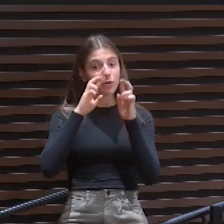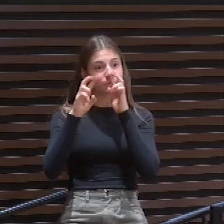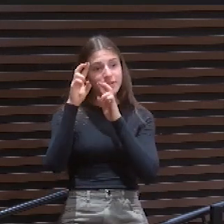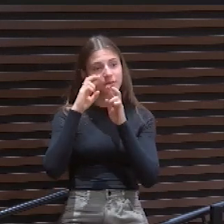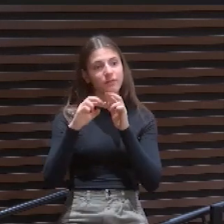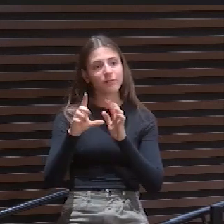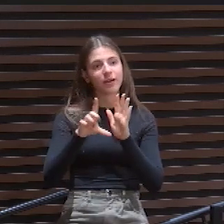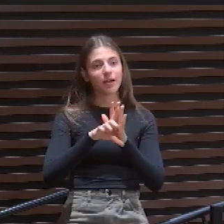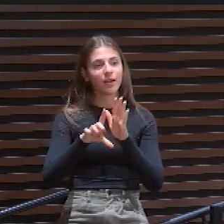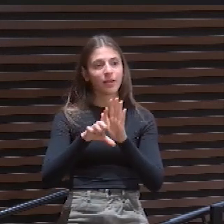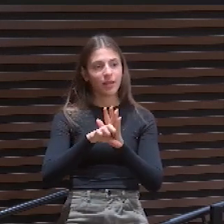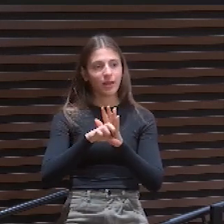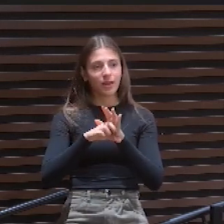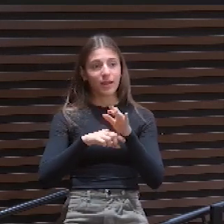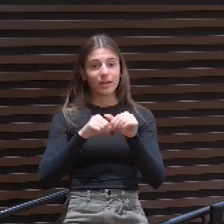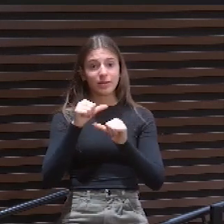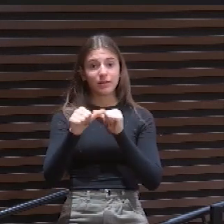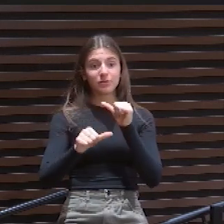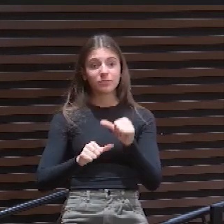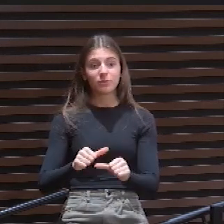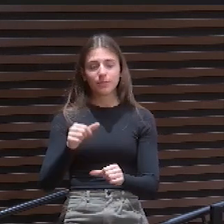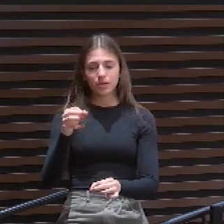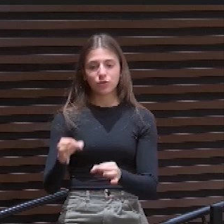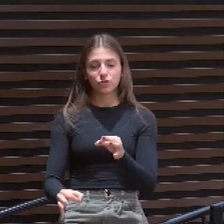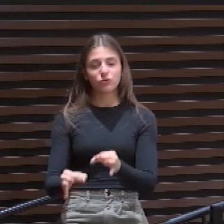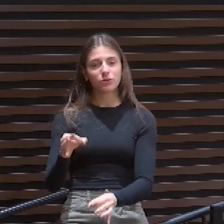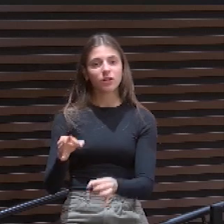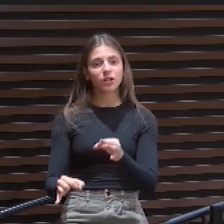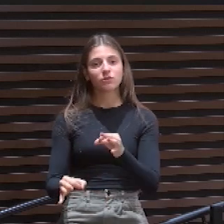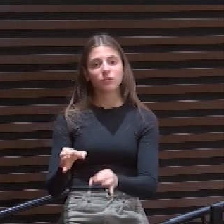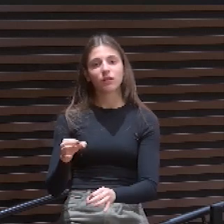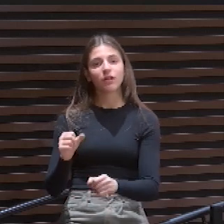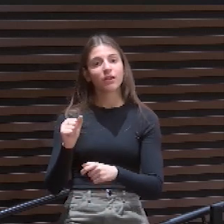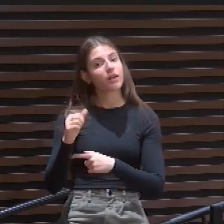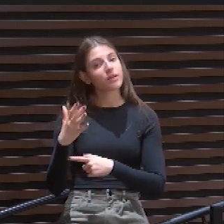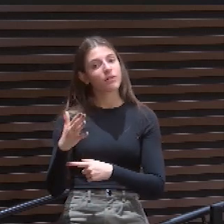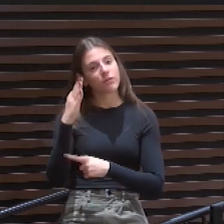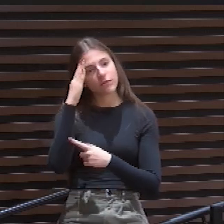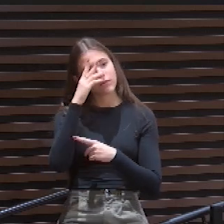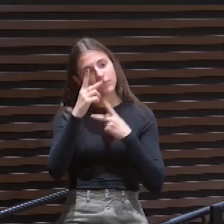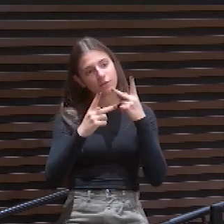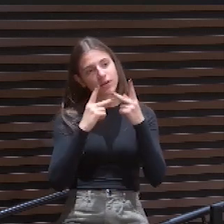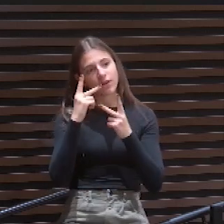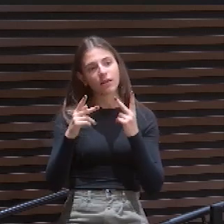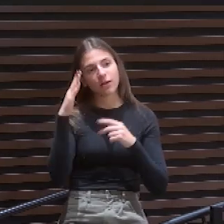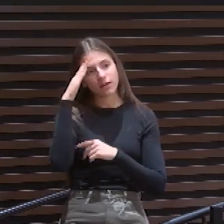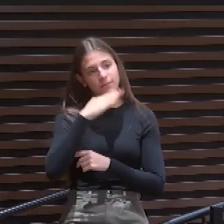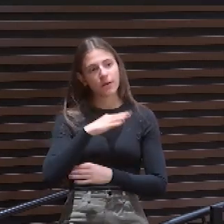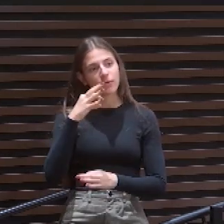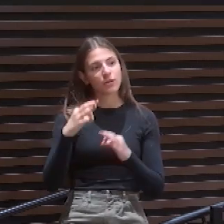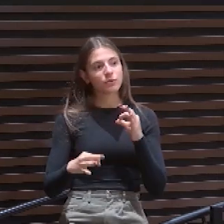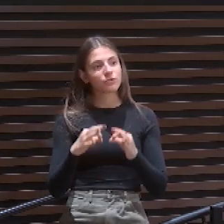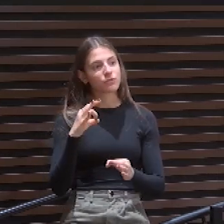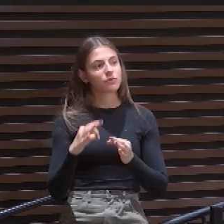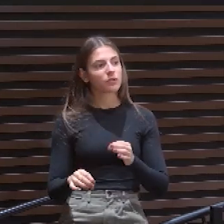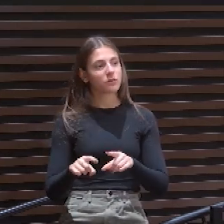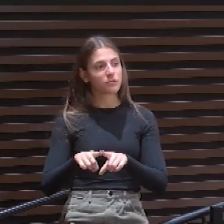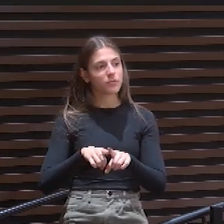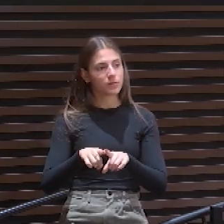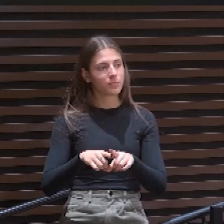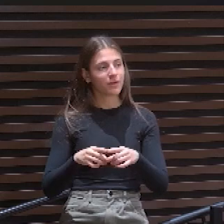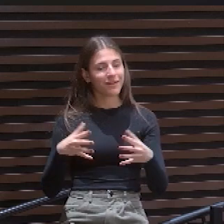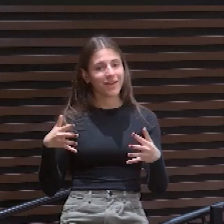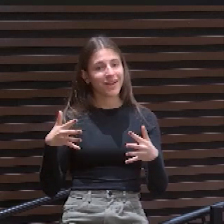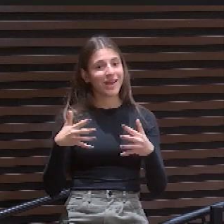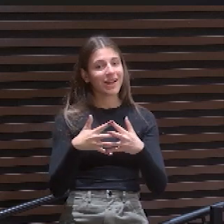o papel de julgador. Portanto, falar mal e julgar o irmão, muito além